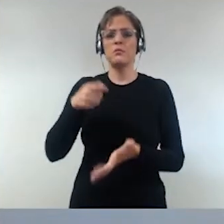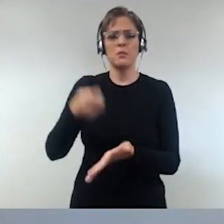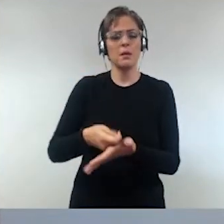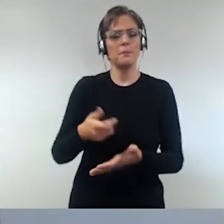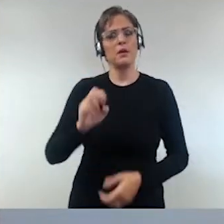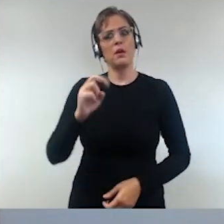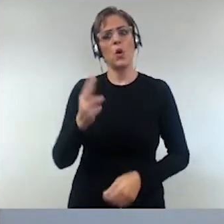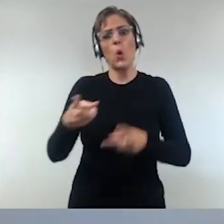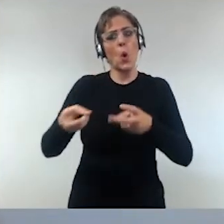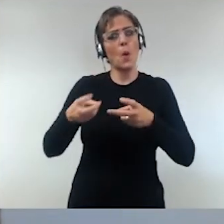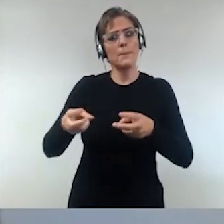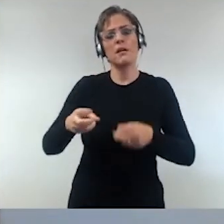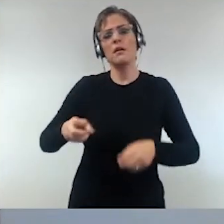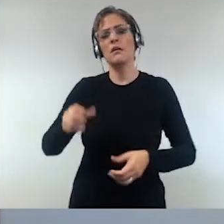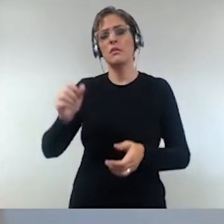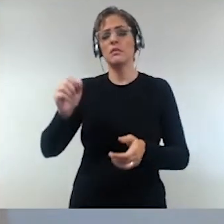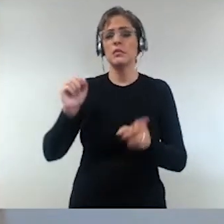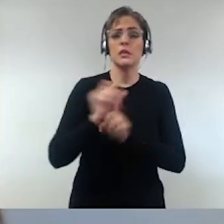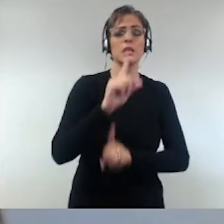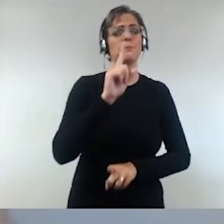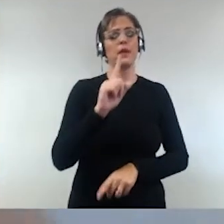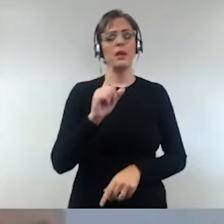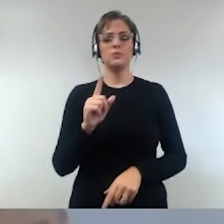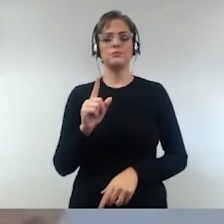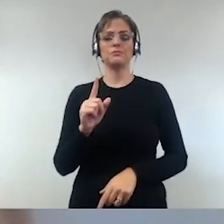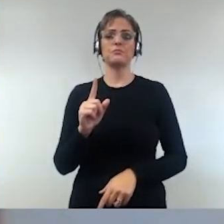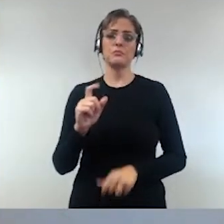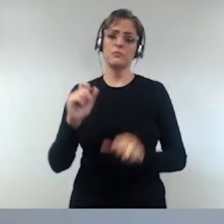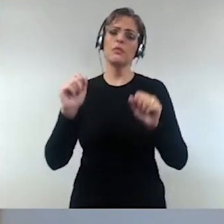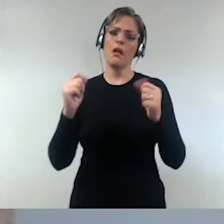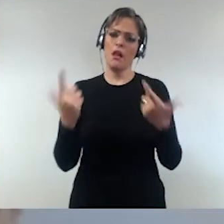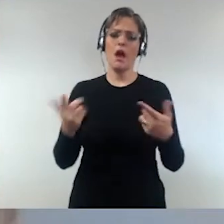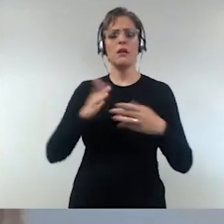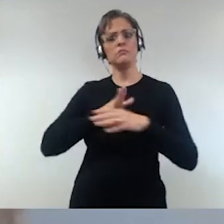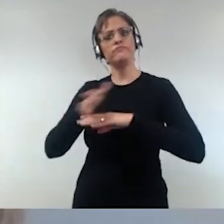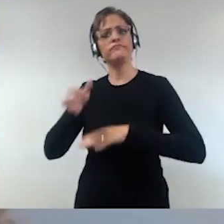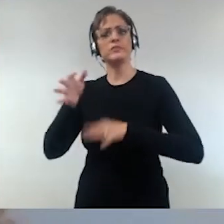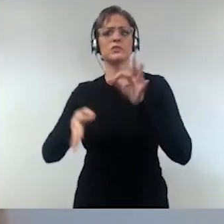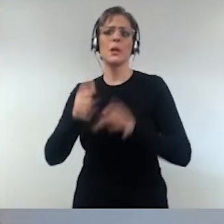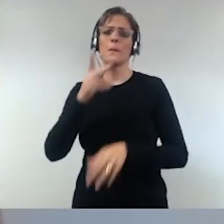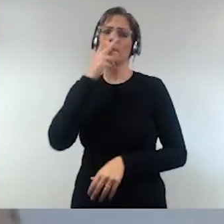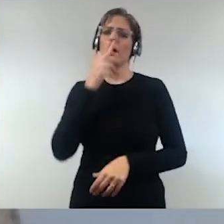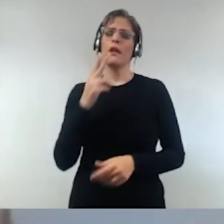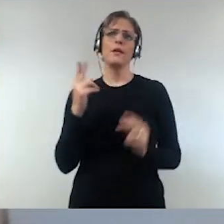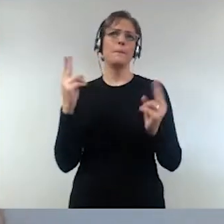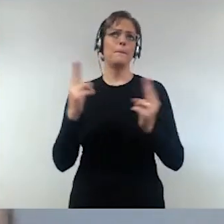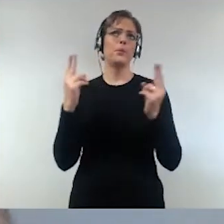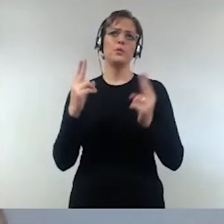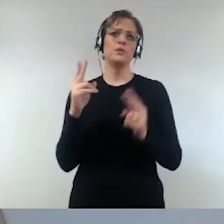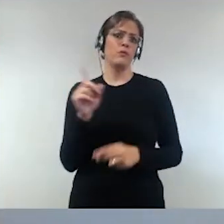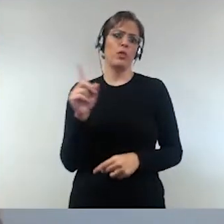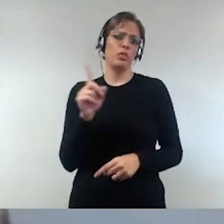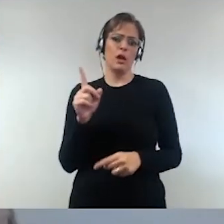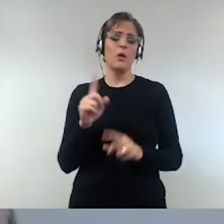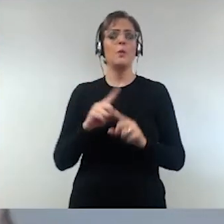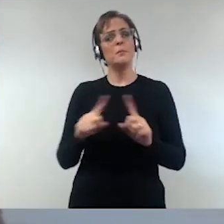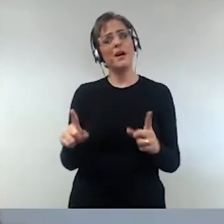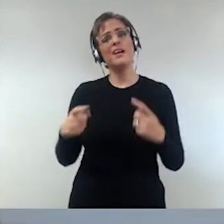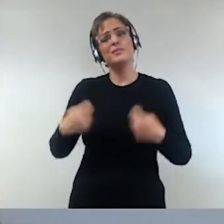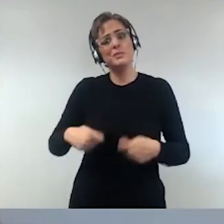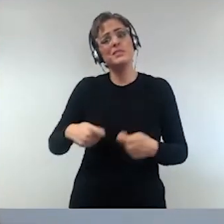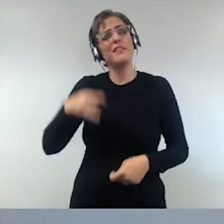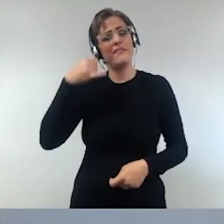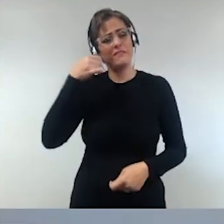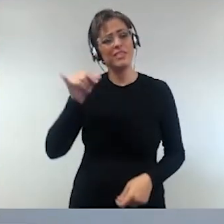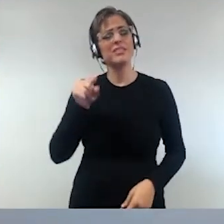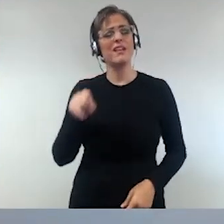pagamentos, cobranças, despejos. Claro que o ingresso no judiciário me parece que é inevitável, mas é importante que a gente evite o ingresso